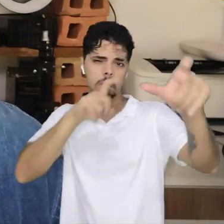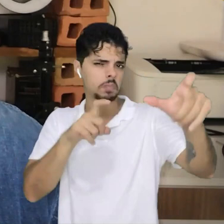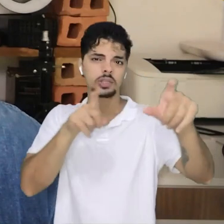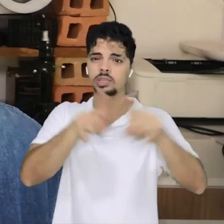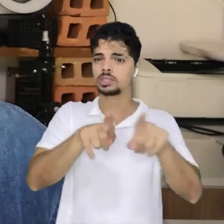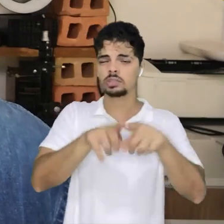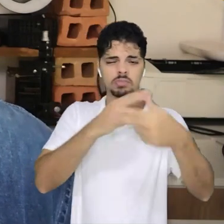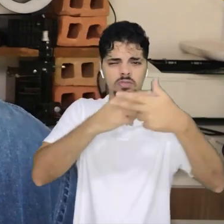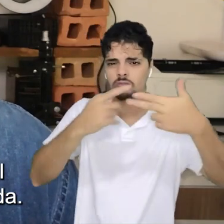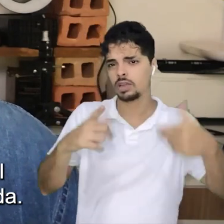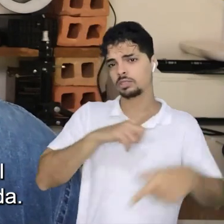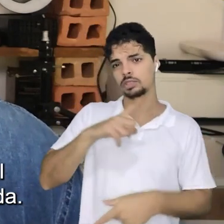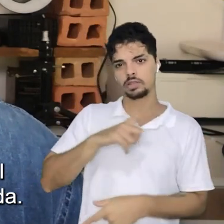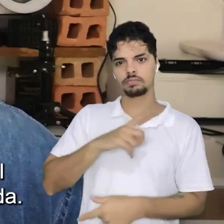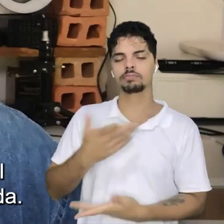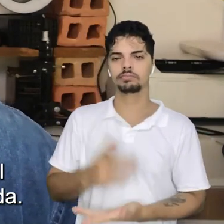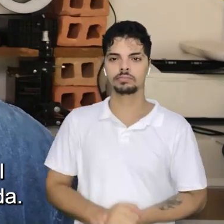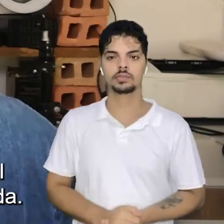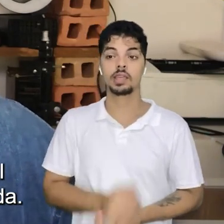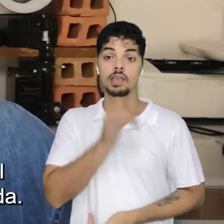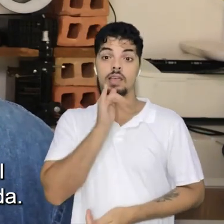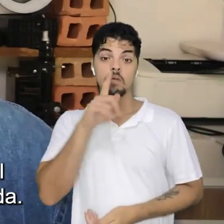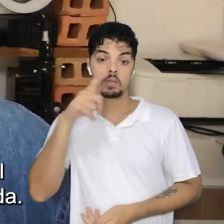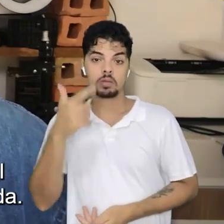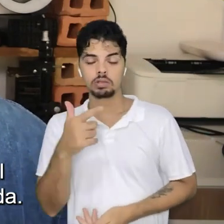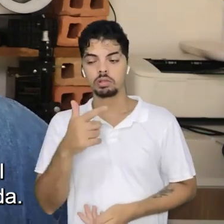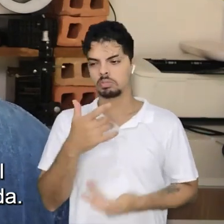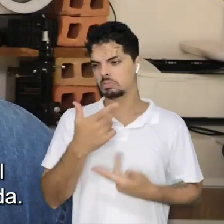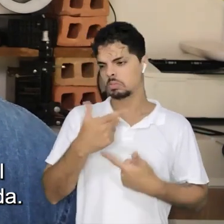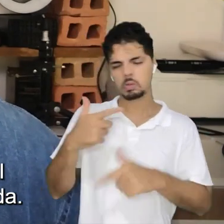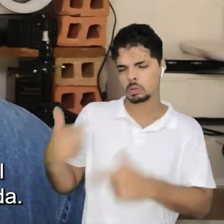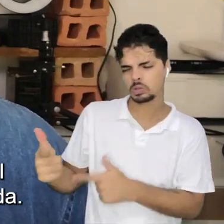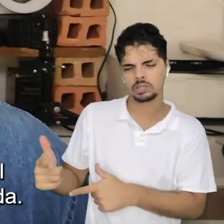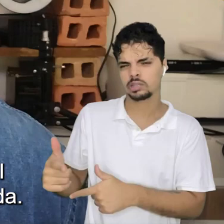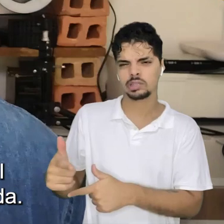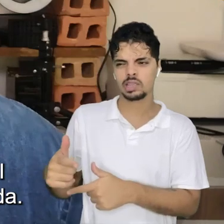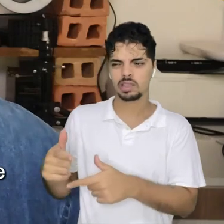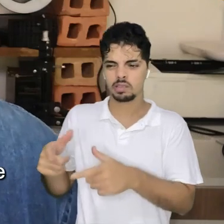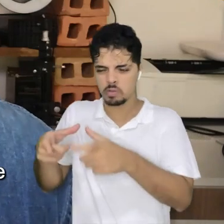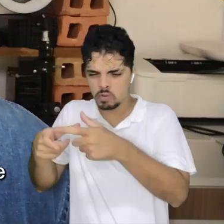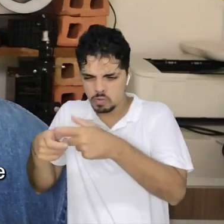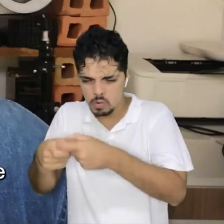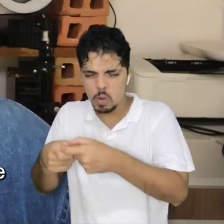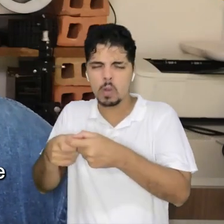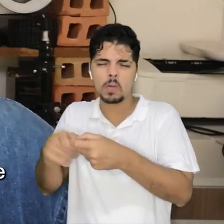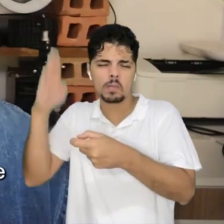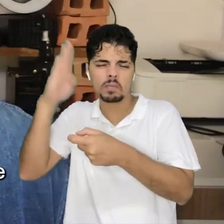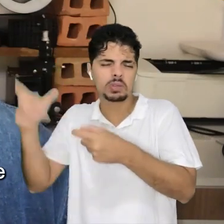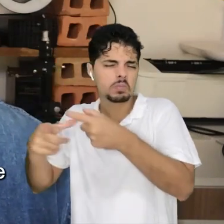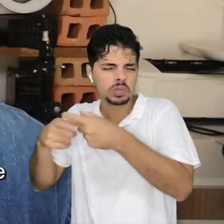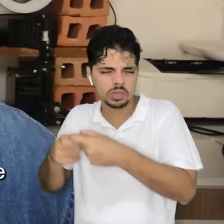num há um Brasil colônia que é o embrião do Brasil Imperial que surge pronto e acabado o Brasil de